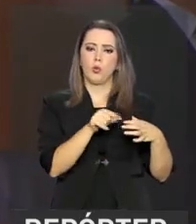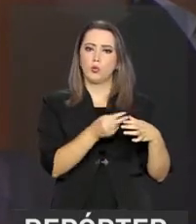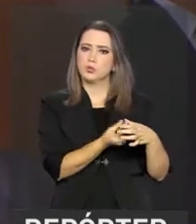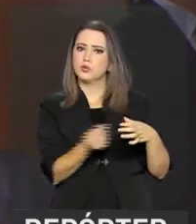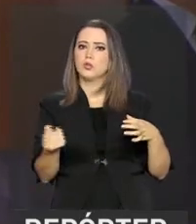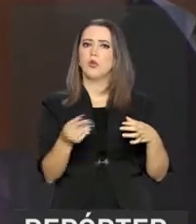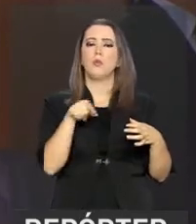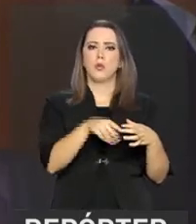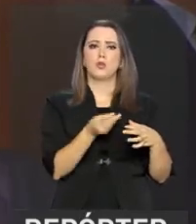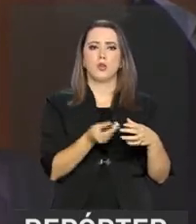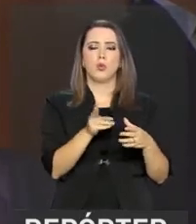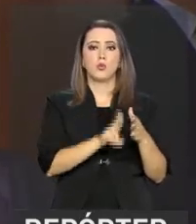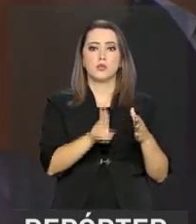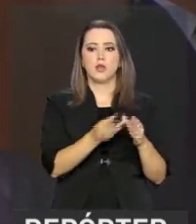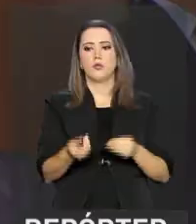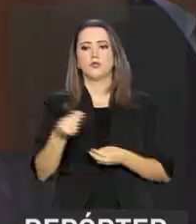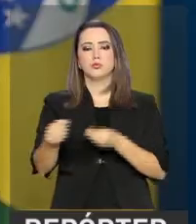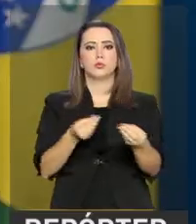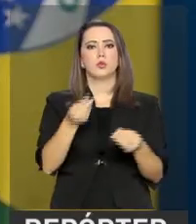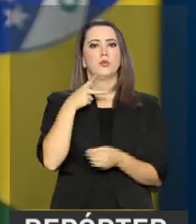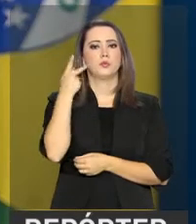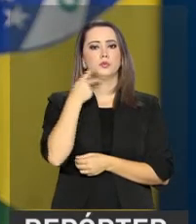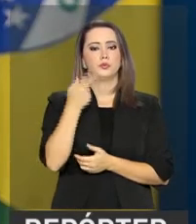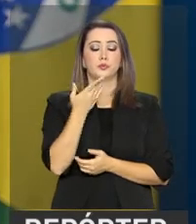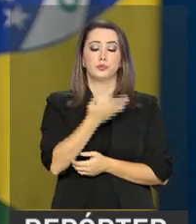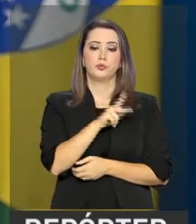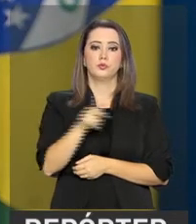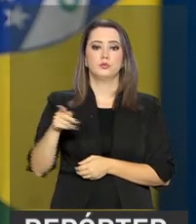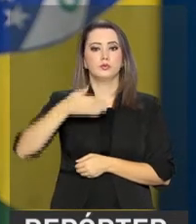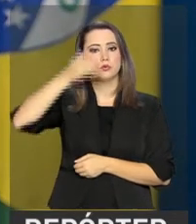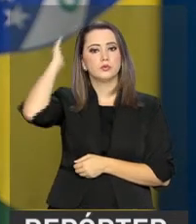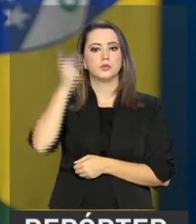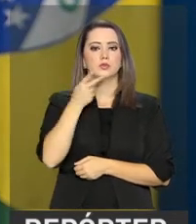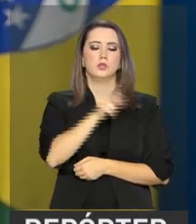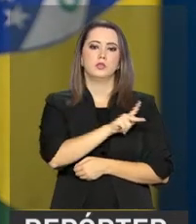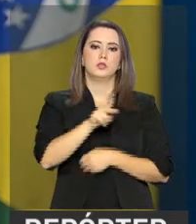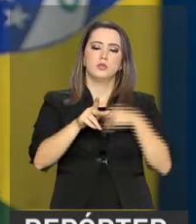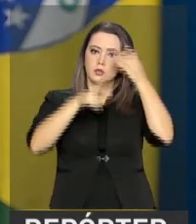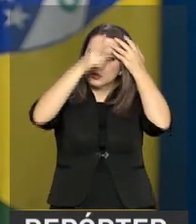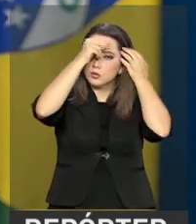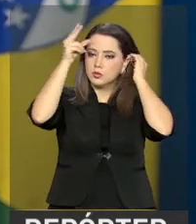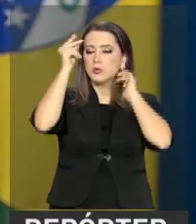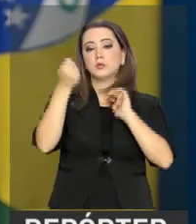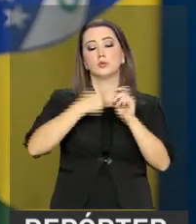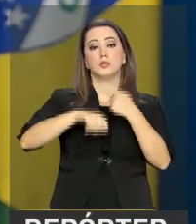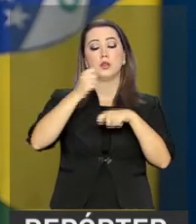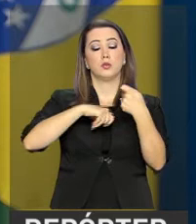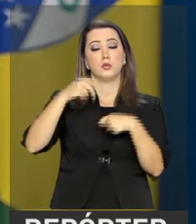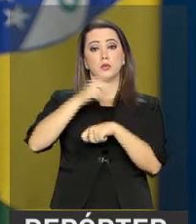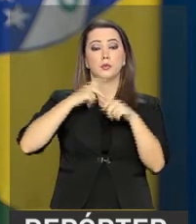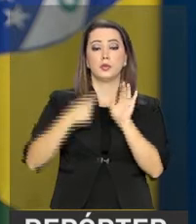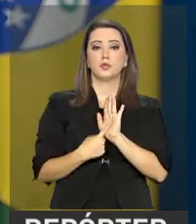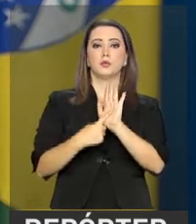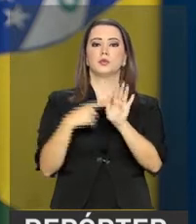recurso para poder implementar políticas públicas sociais o presidente michel temer disse aos prefeitos que a economia do país já apresenta